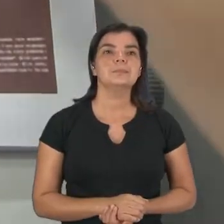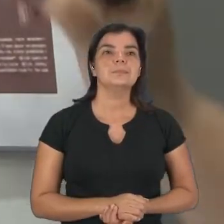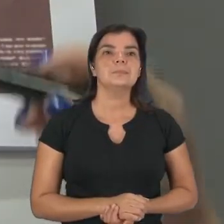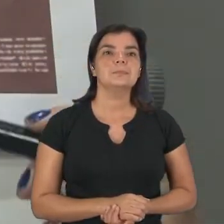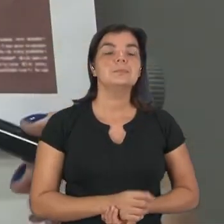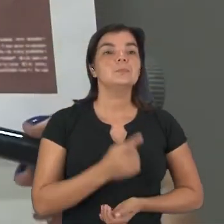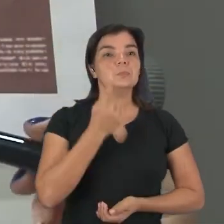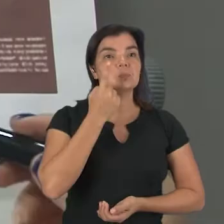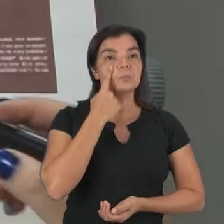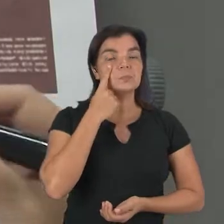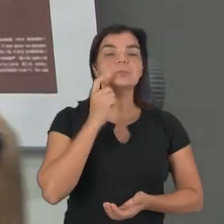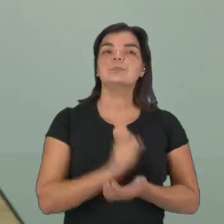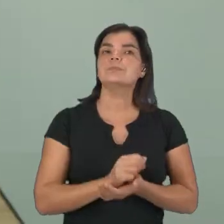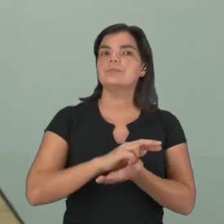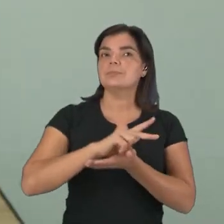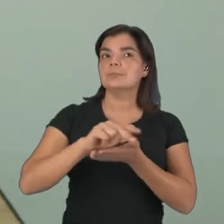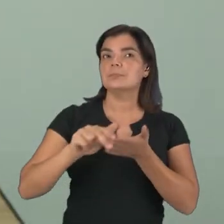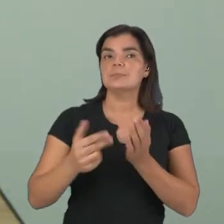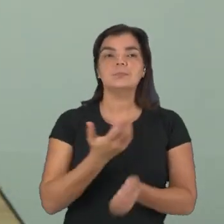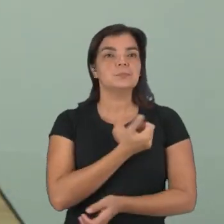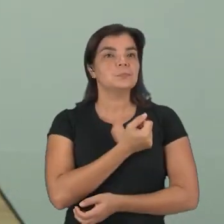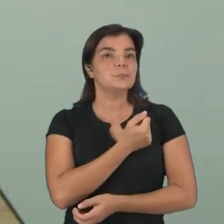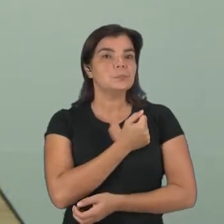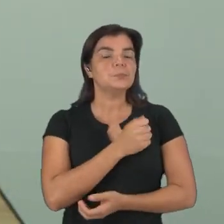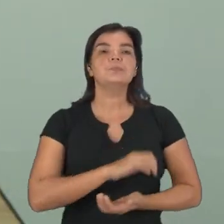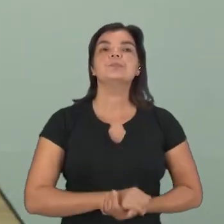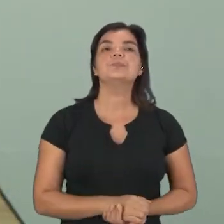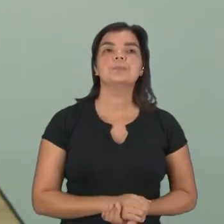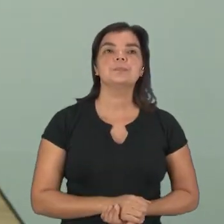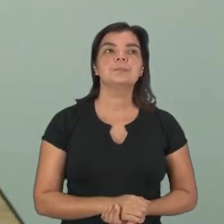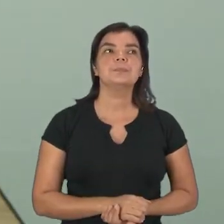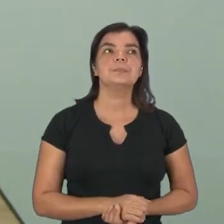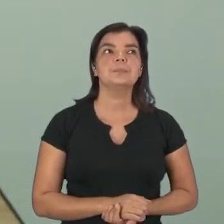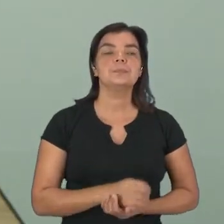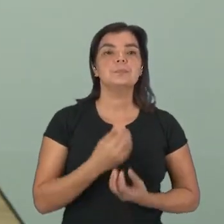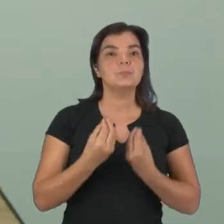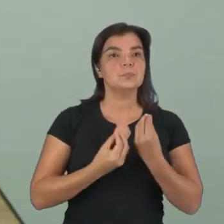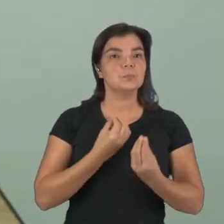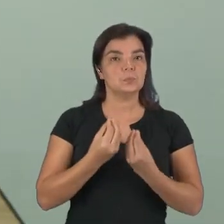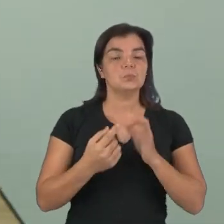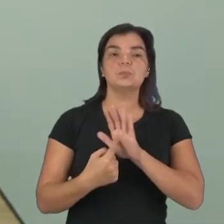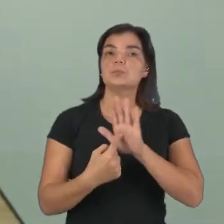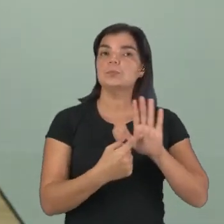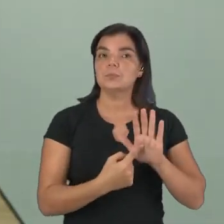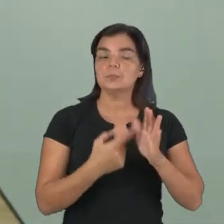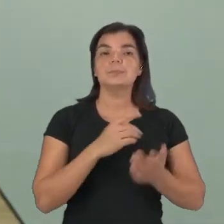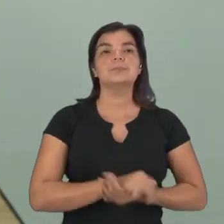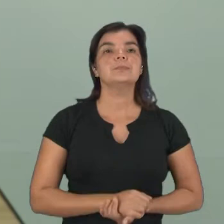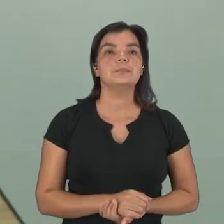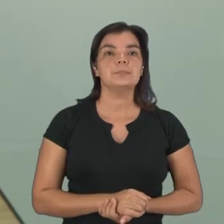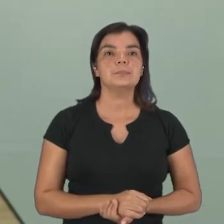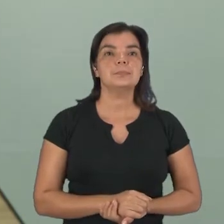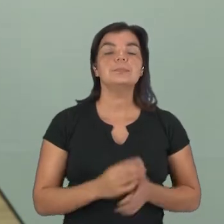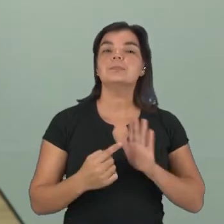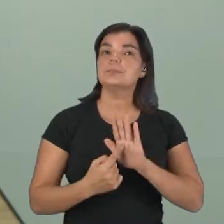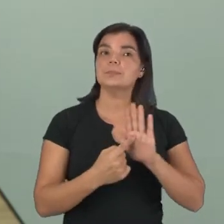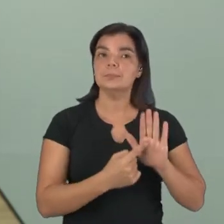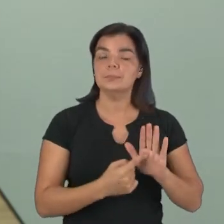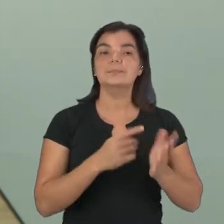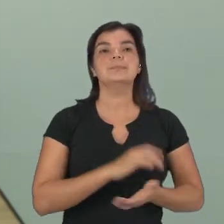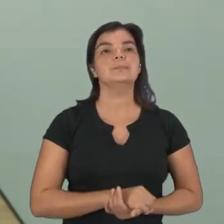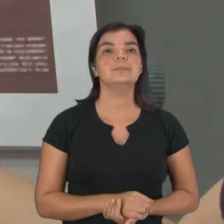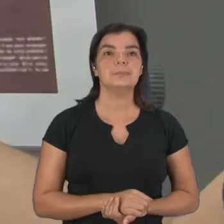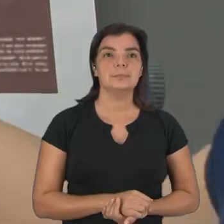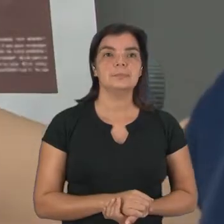Nós vimos aqui em forma de valores, né? Como representação, essa